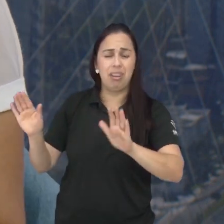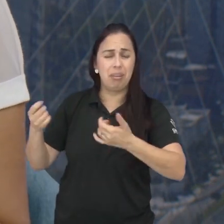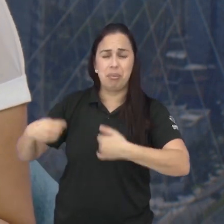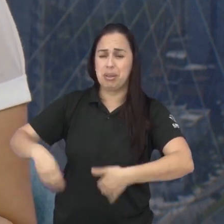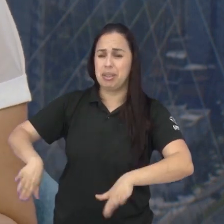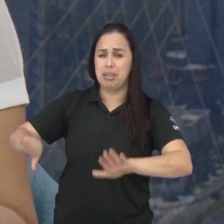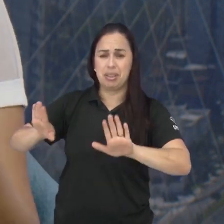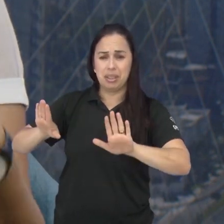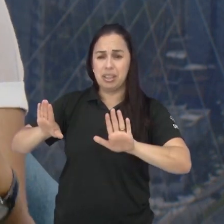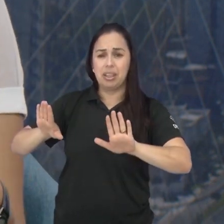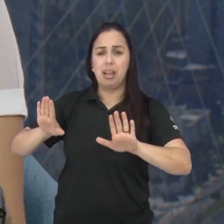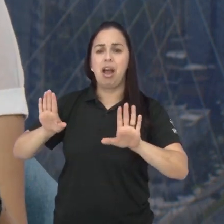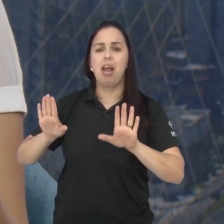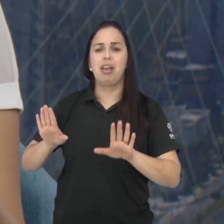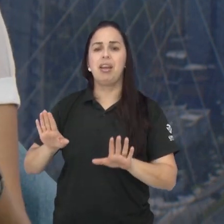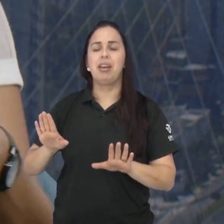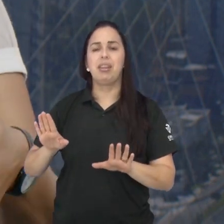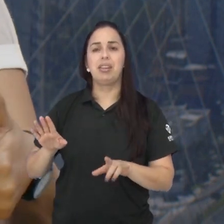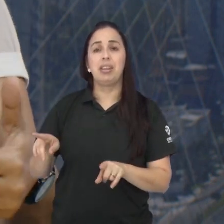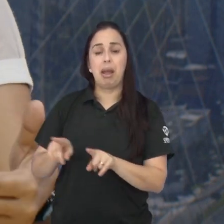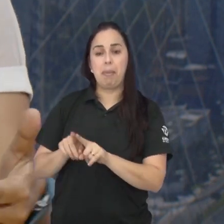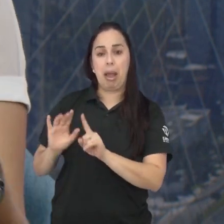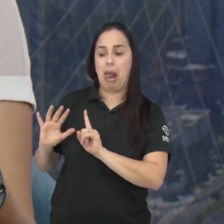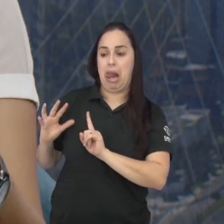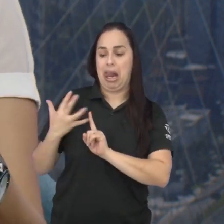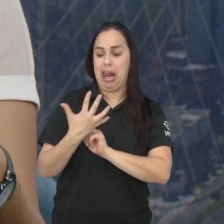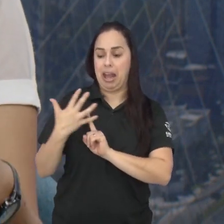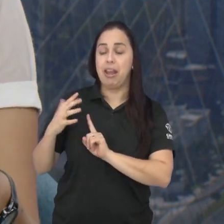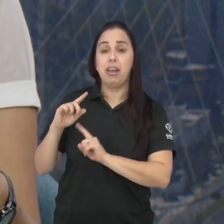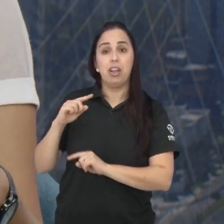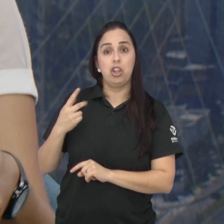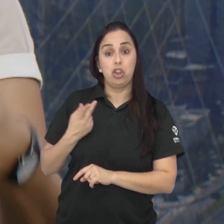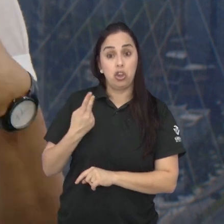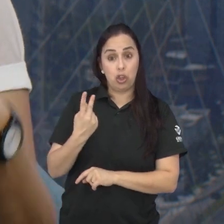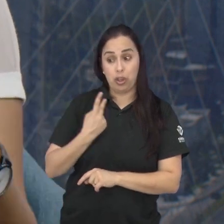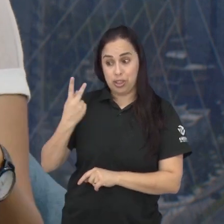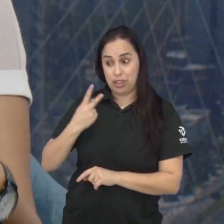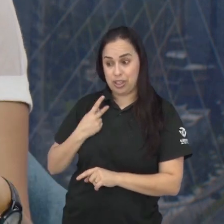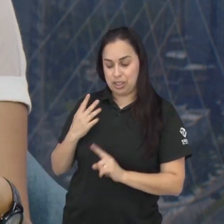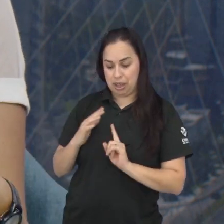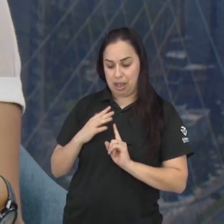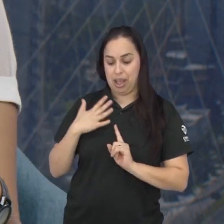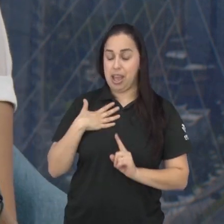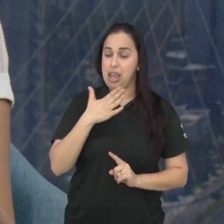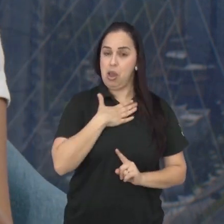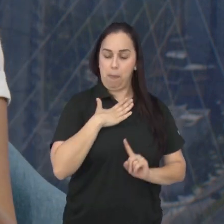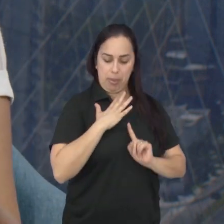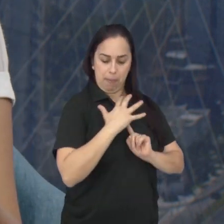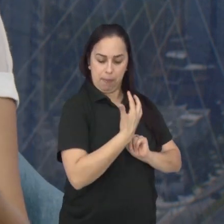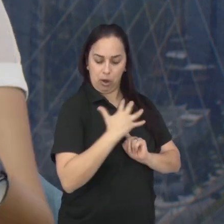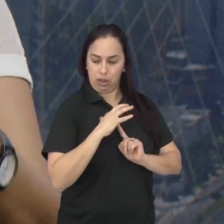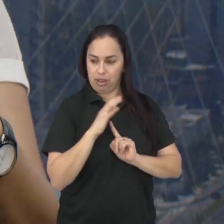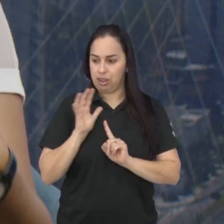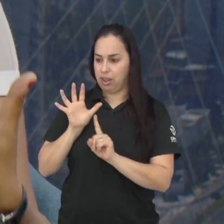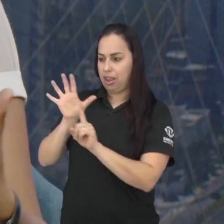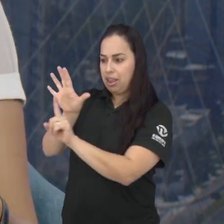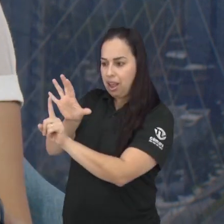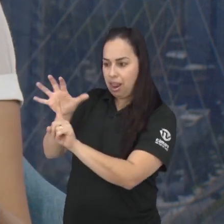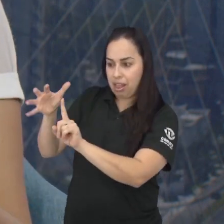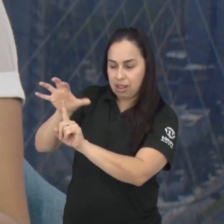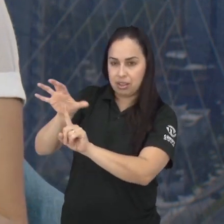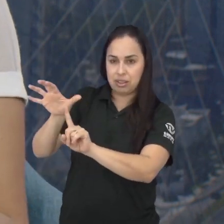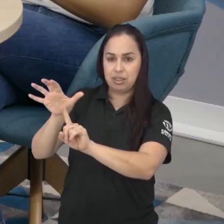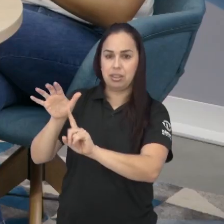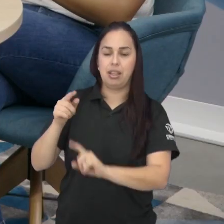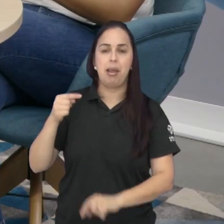irmã, né? De alguma maneira, eu deveria também ter sido educada para me proteger, né? Então, há sempre... Não como um